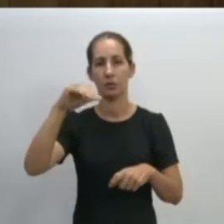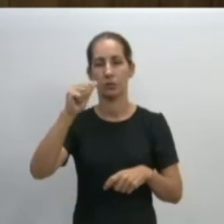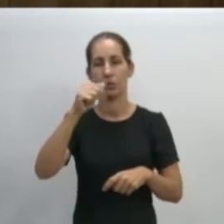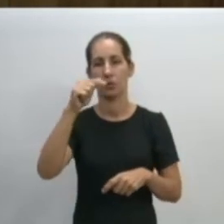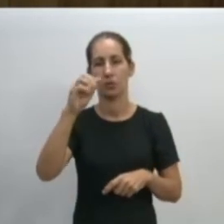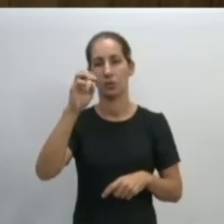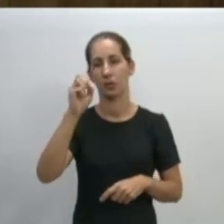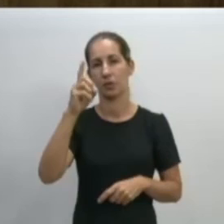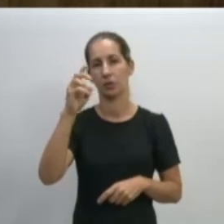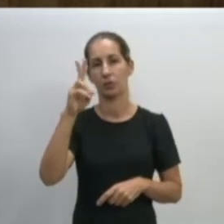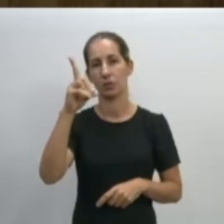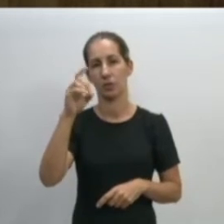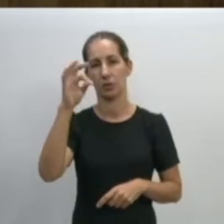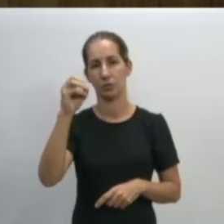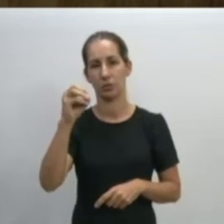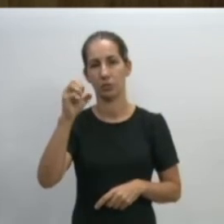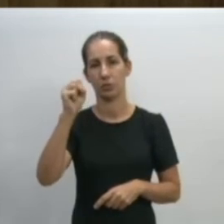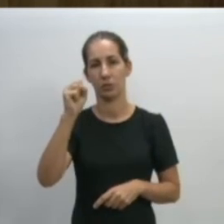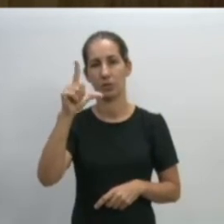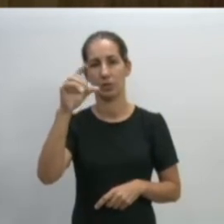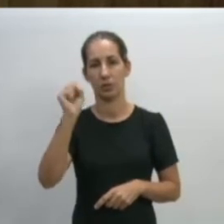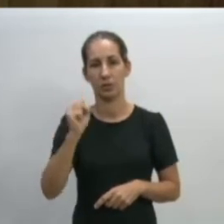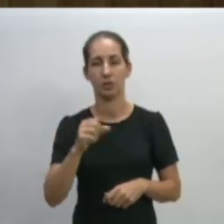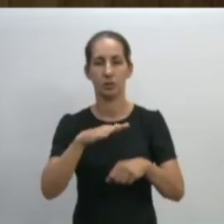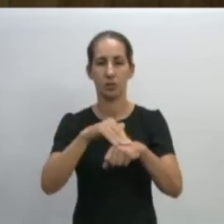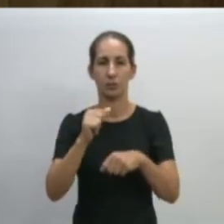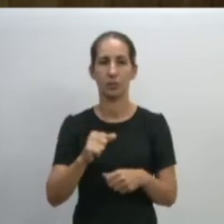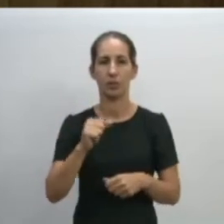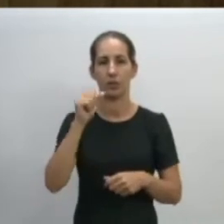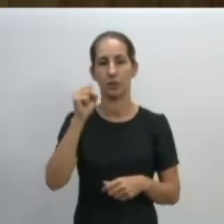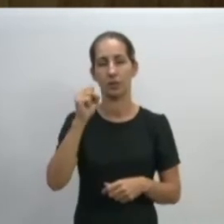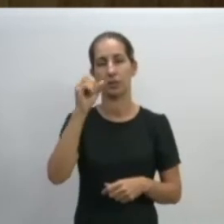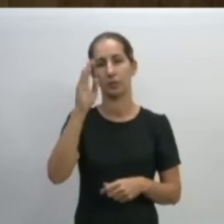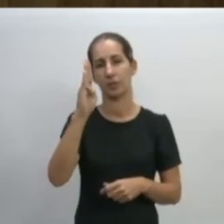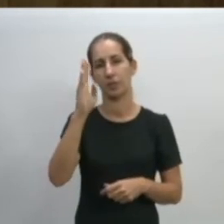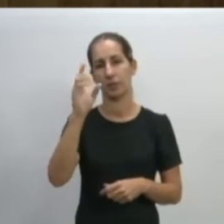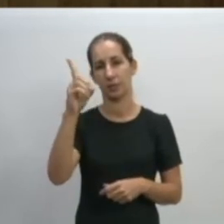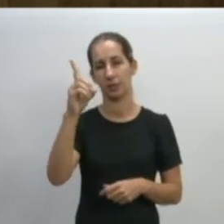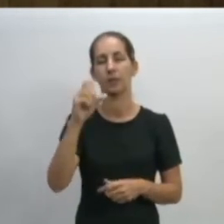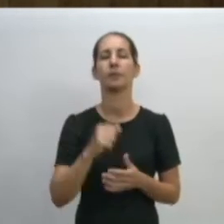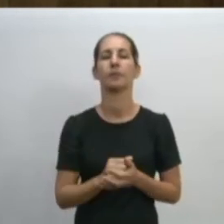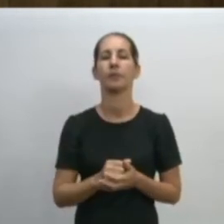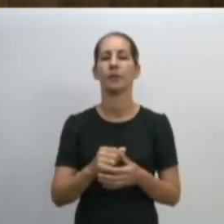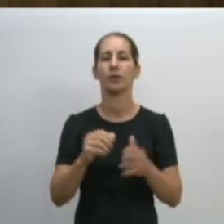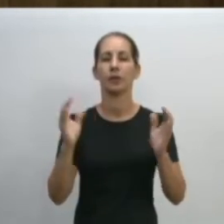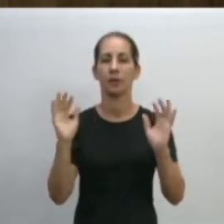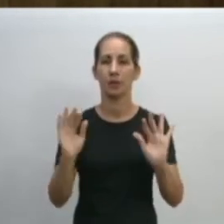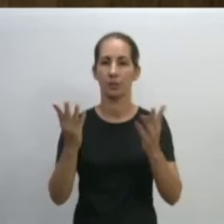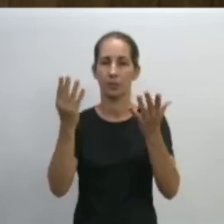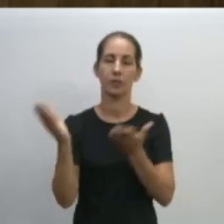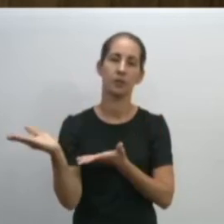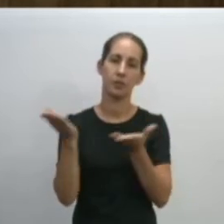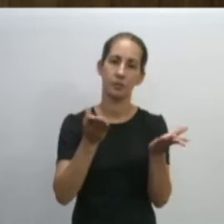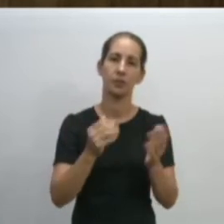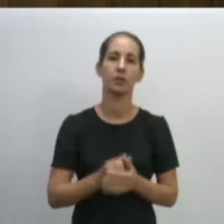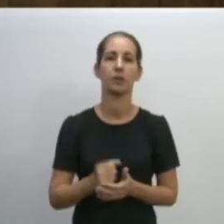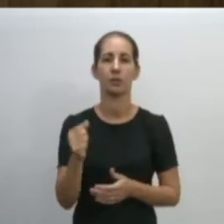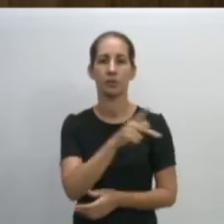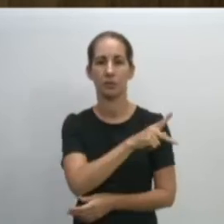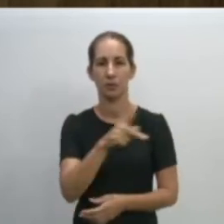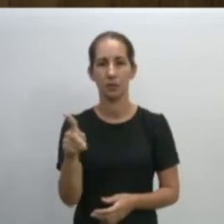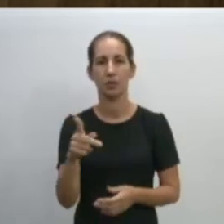Eduardo Salles, colocou a SBD à disposição da nossa campanha, colocou o